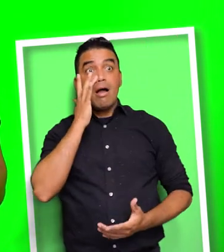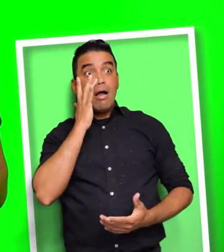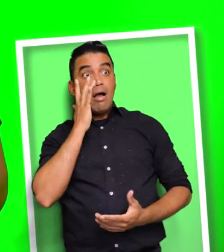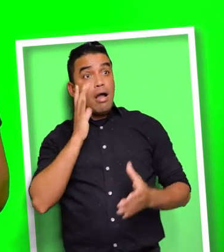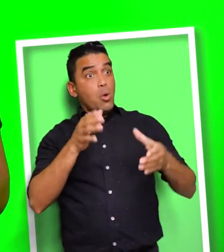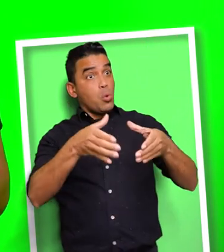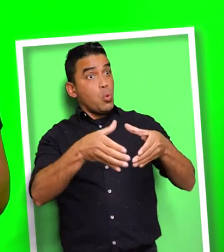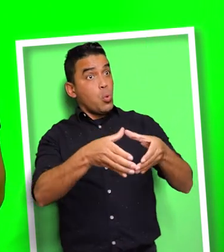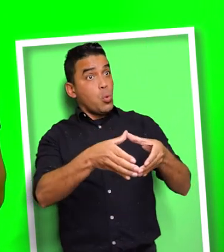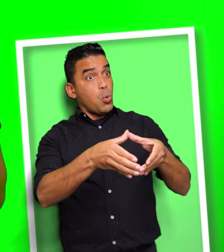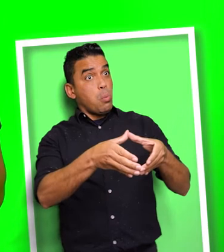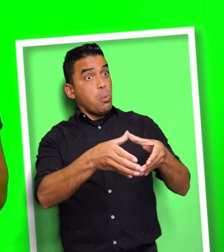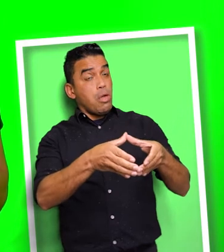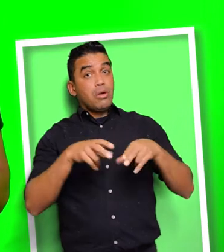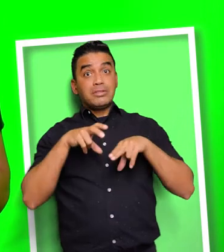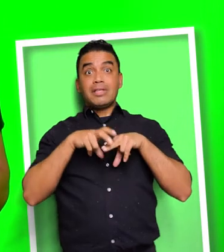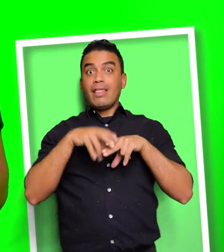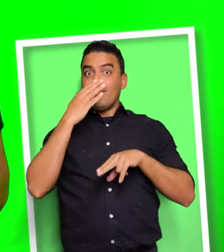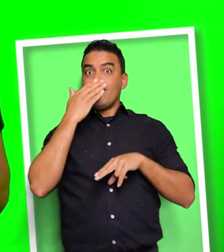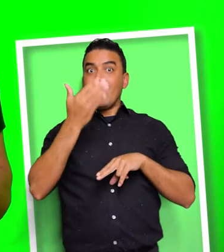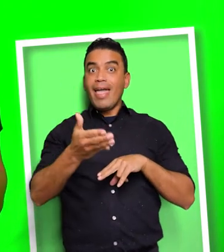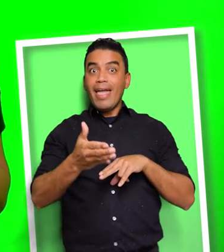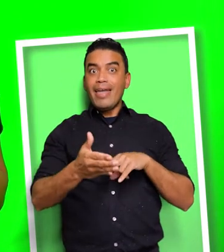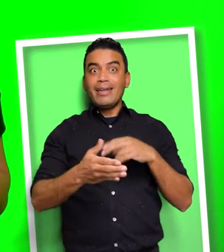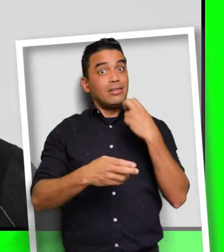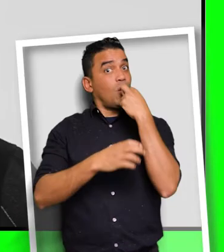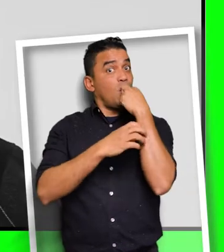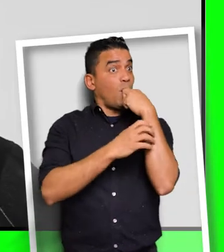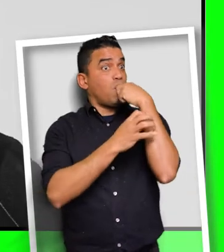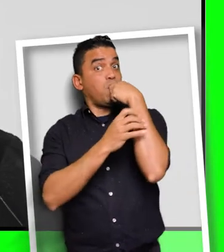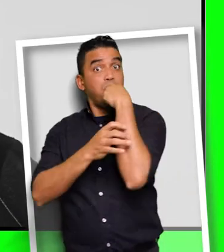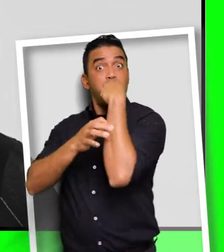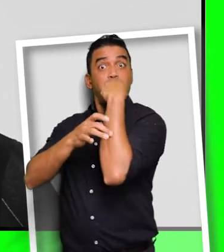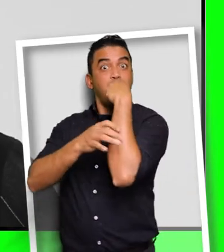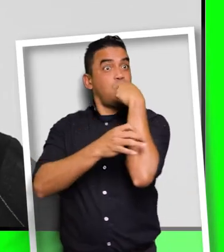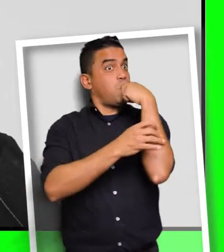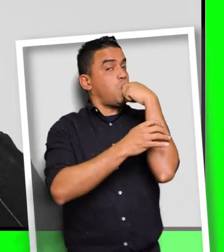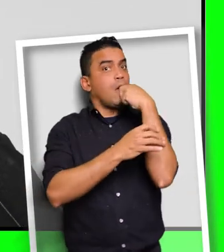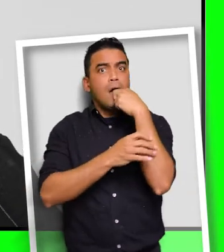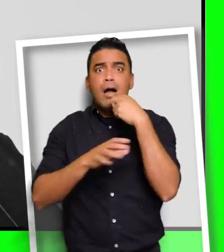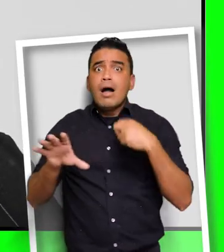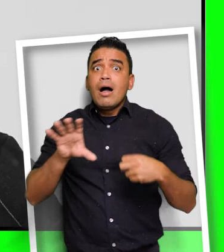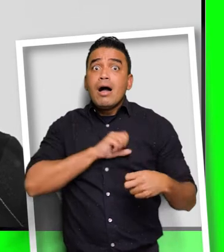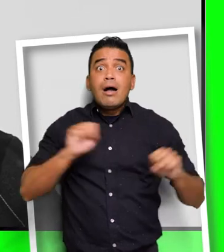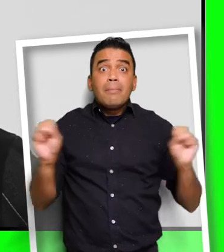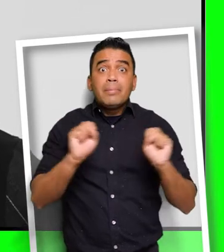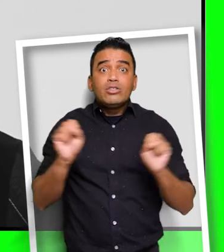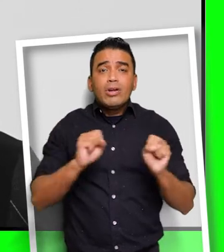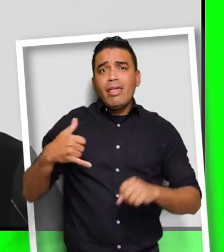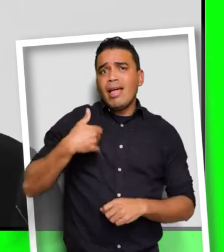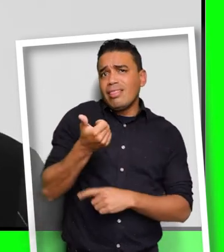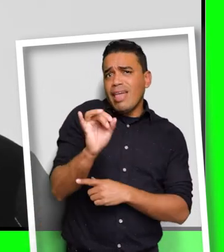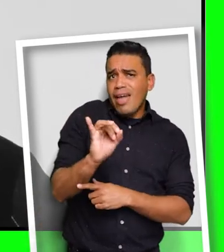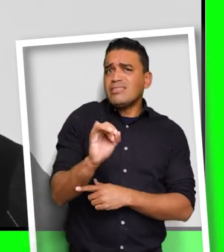pessoas todas tocando. E eu ficava sentadinha de frente para o naipe de clarinetas. E me apaixonei. Depois, com uns 10 anos, eu